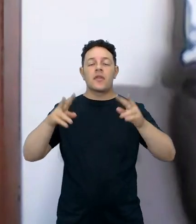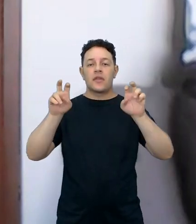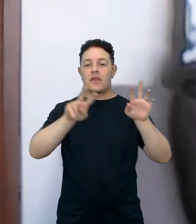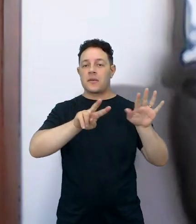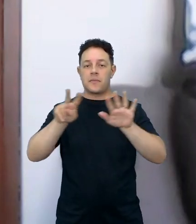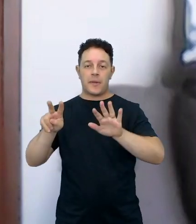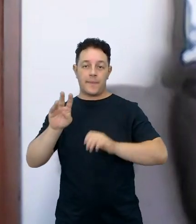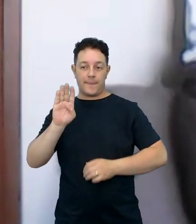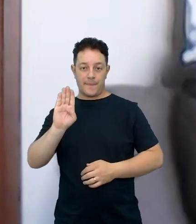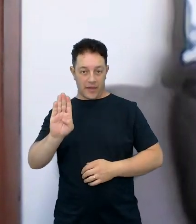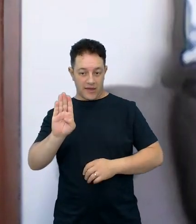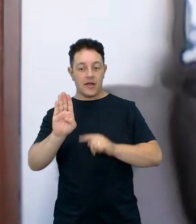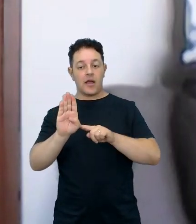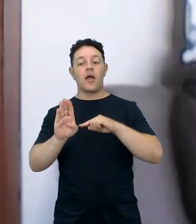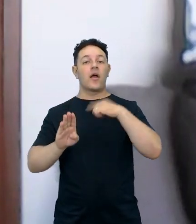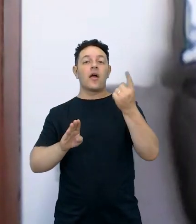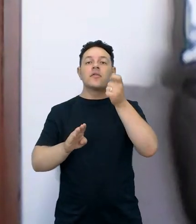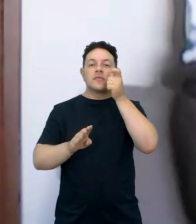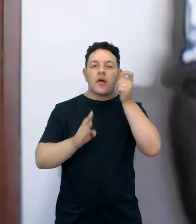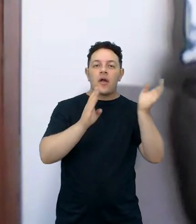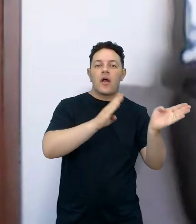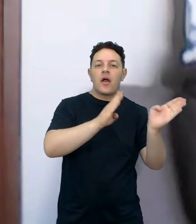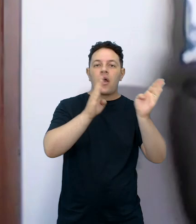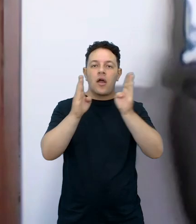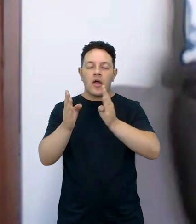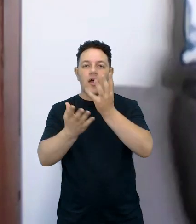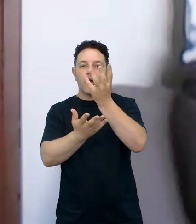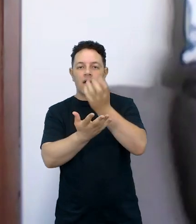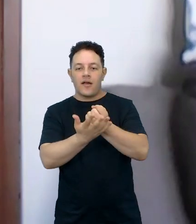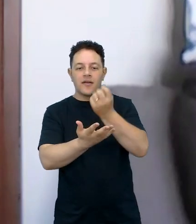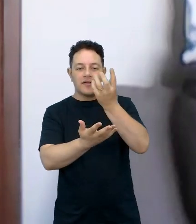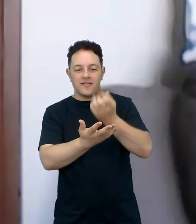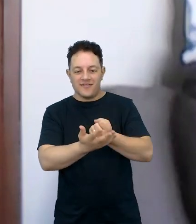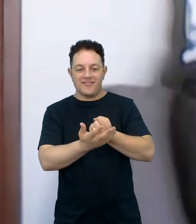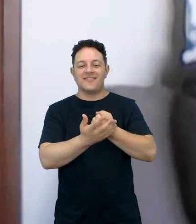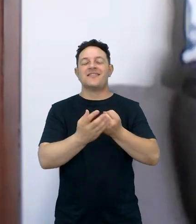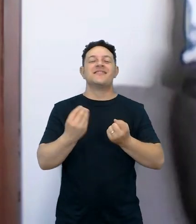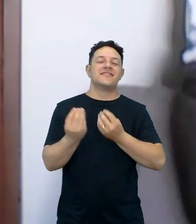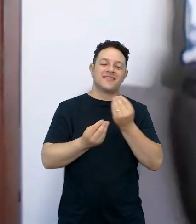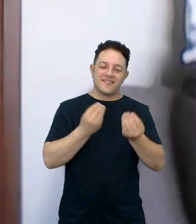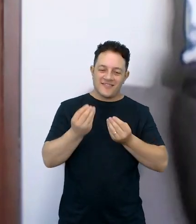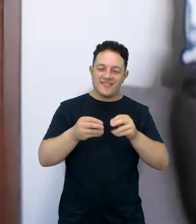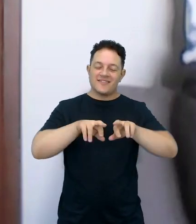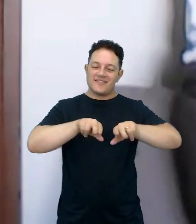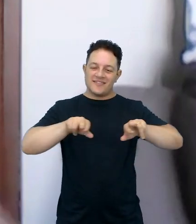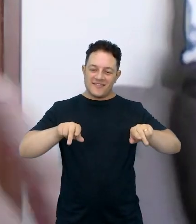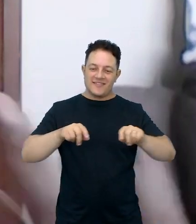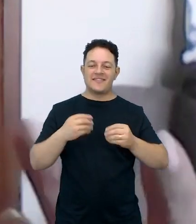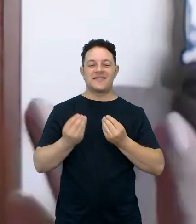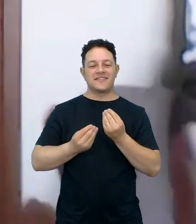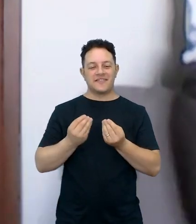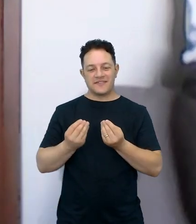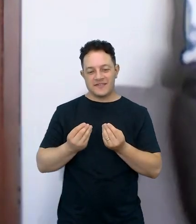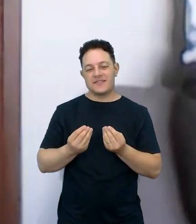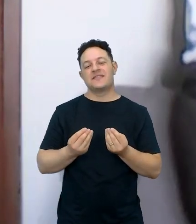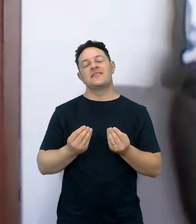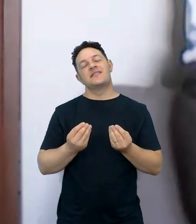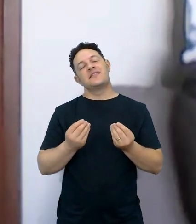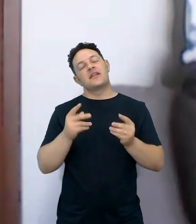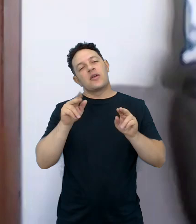B, vocês assistem a gravação e realizam depois fazem